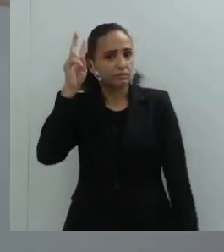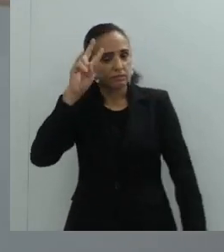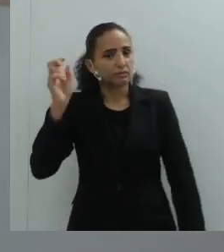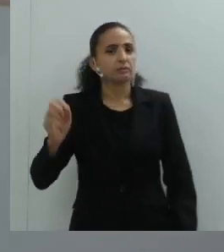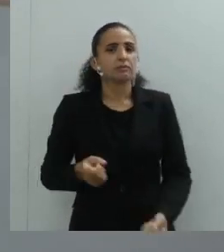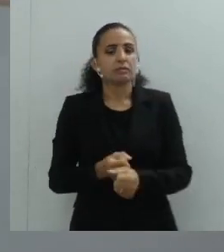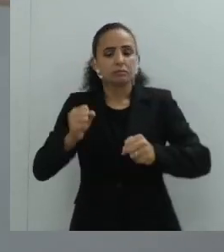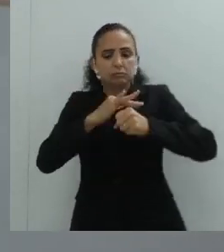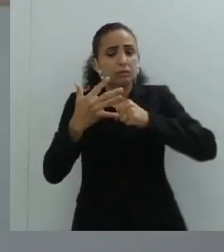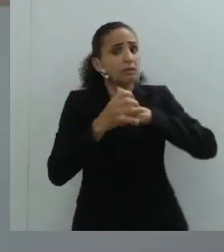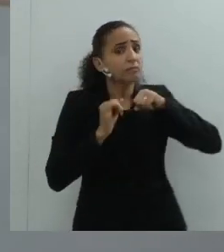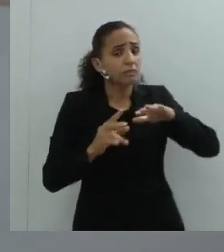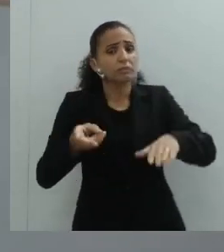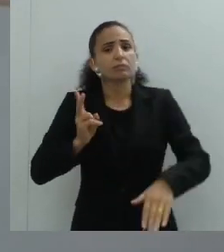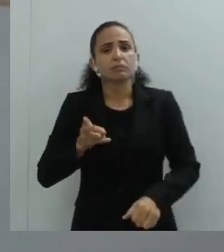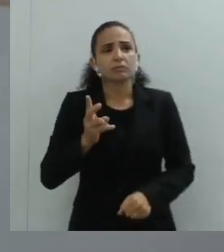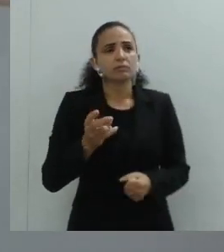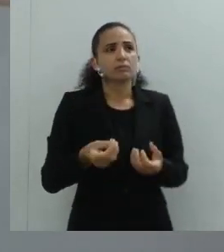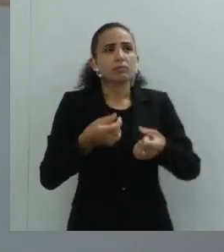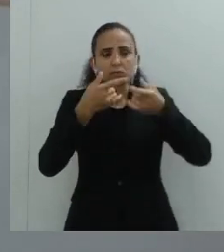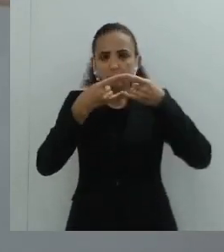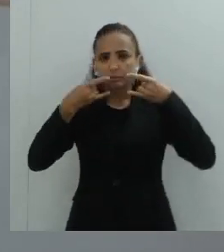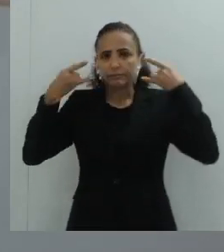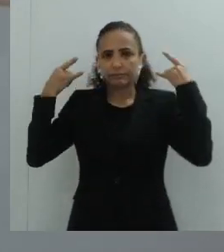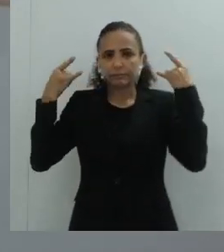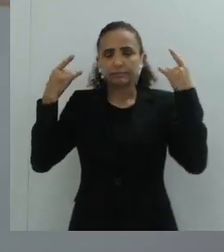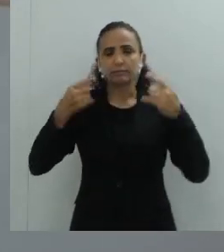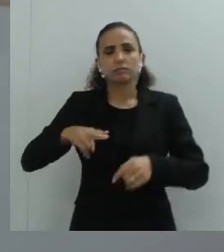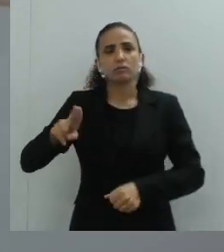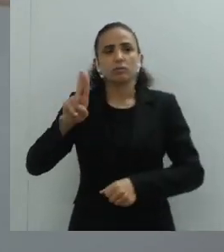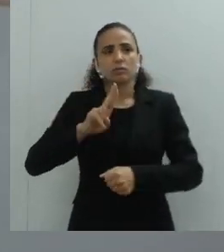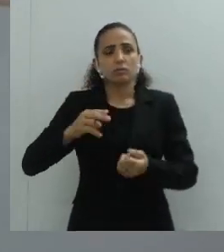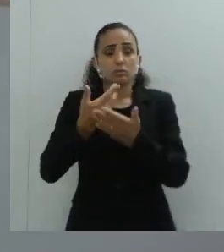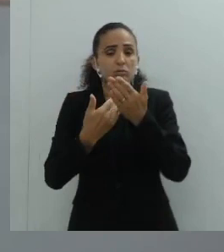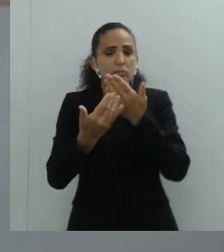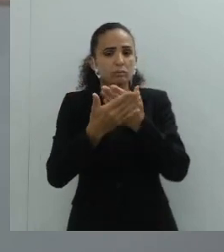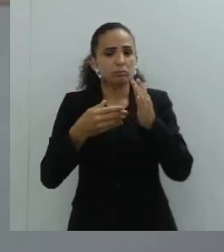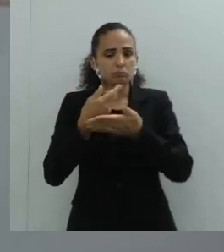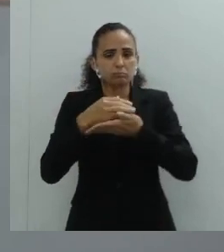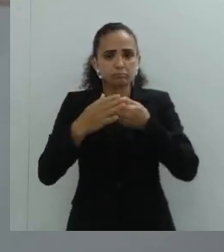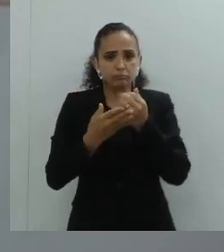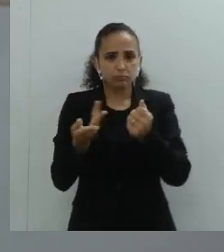a pandemia não acabou. Ao sair, use máscara e higienize